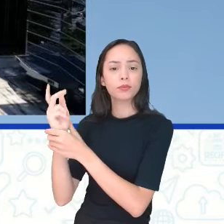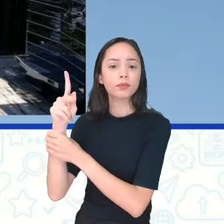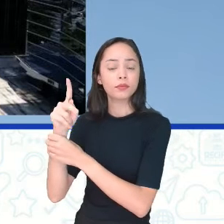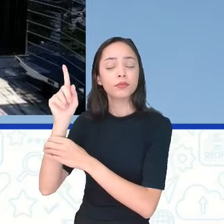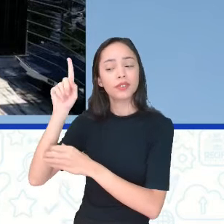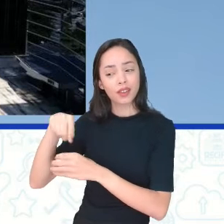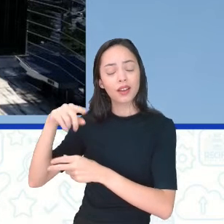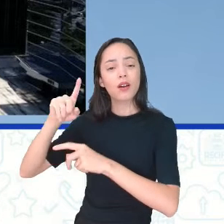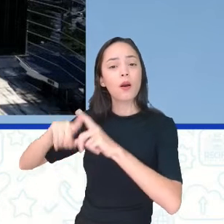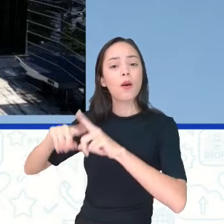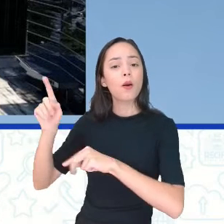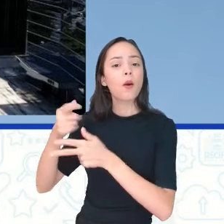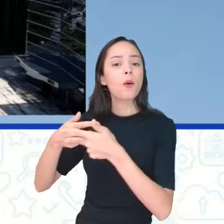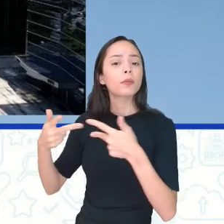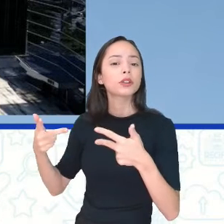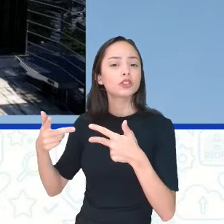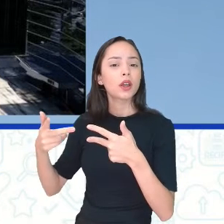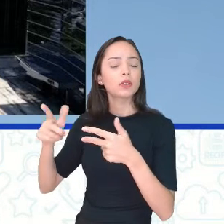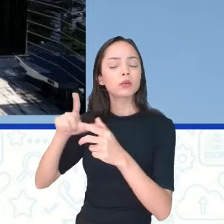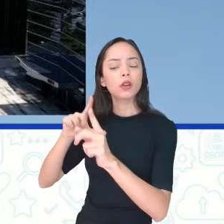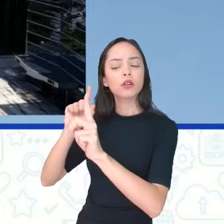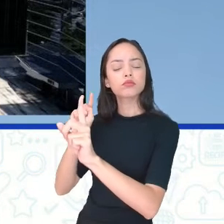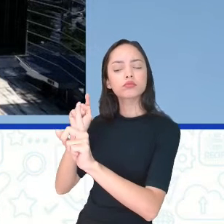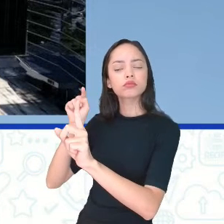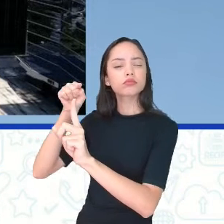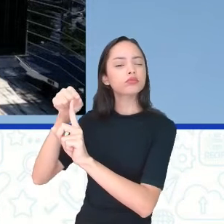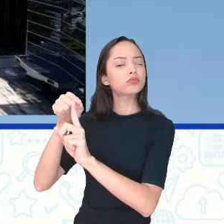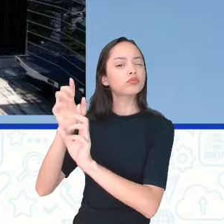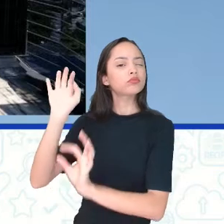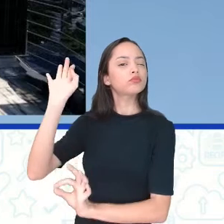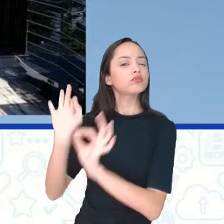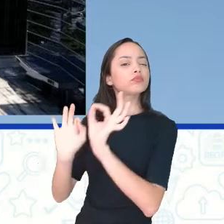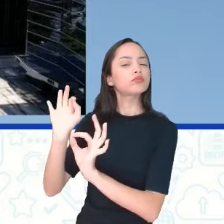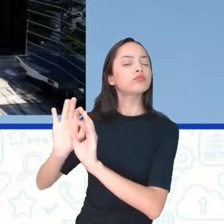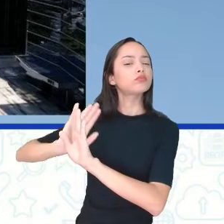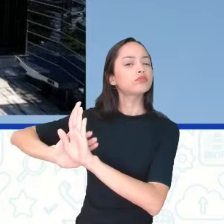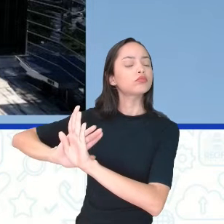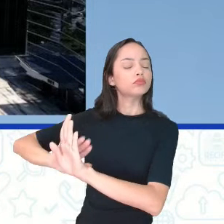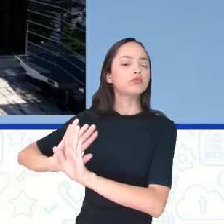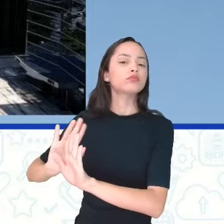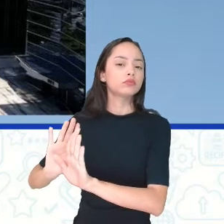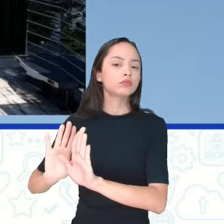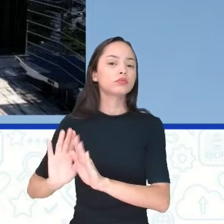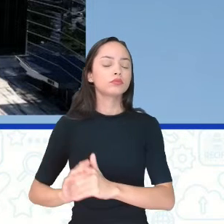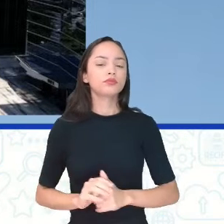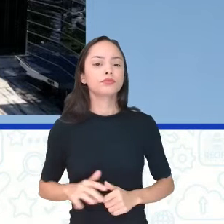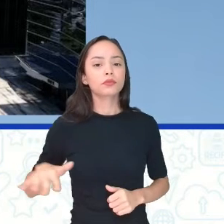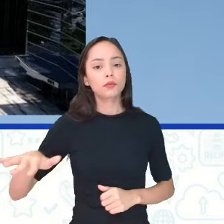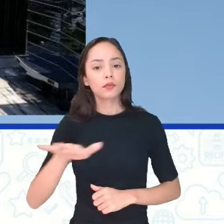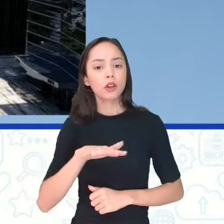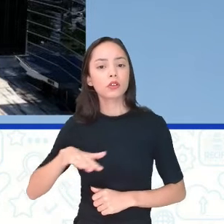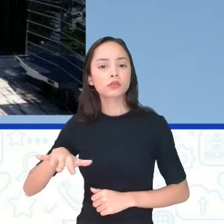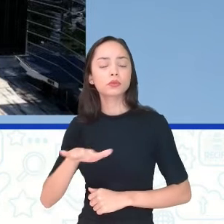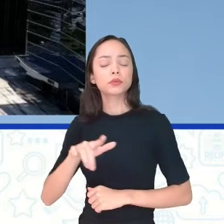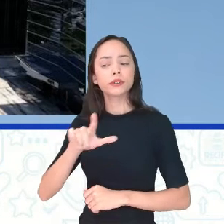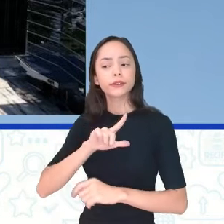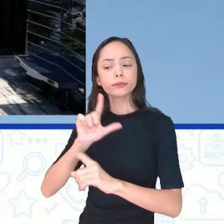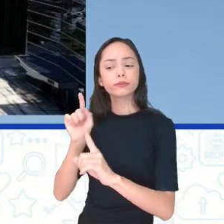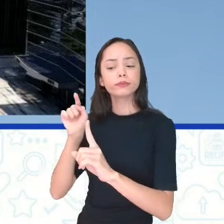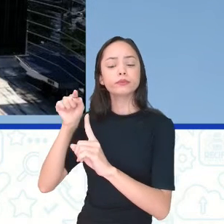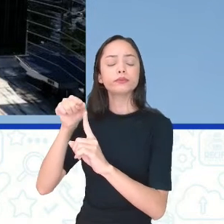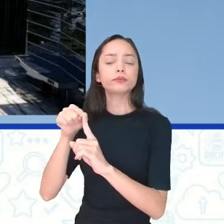têm uma intencionalidade. Tudo é organizado nesse espaço por uma